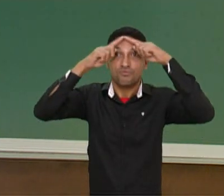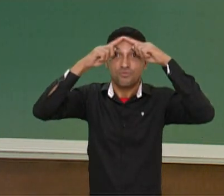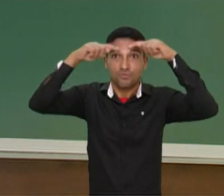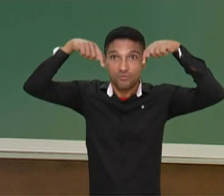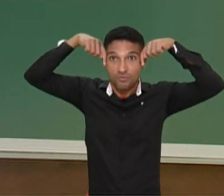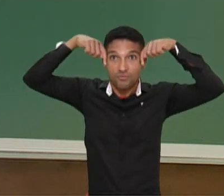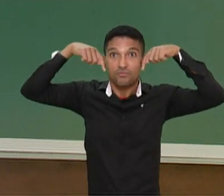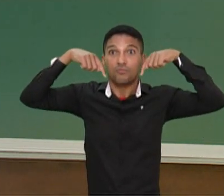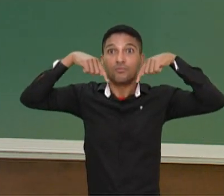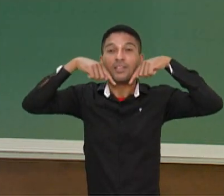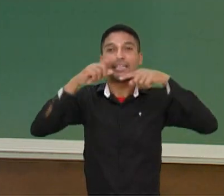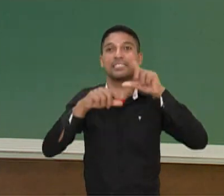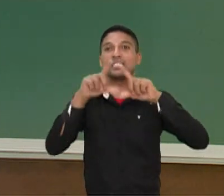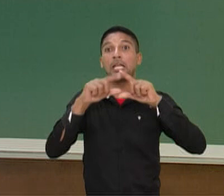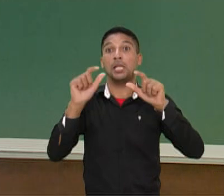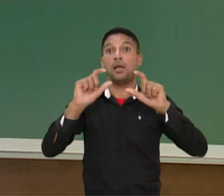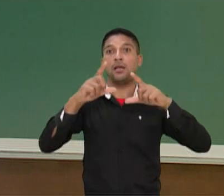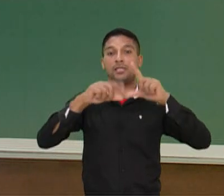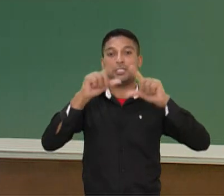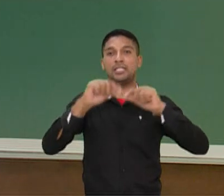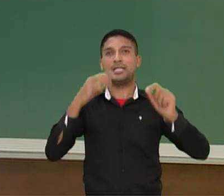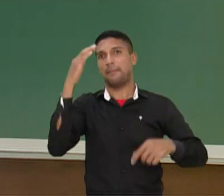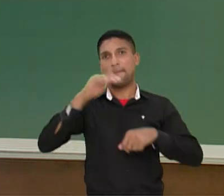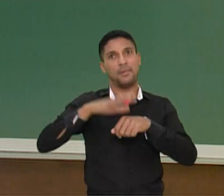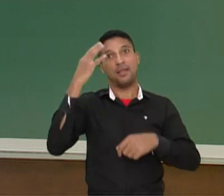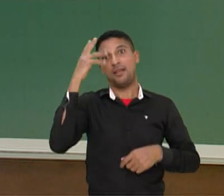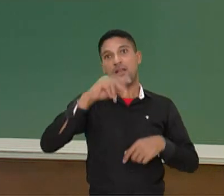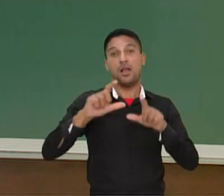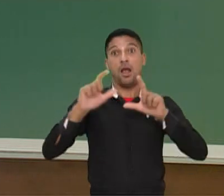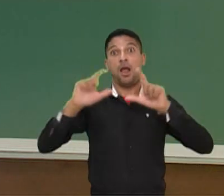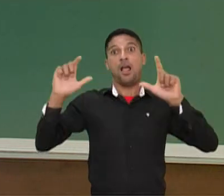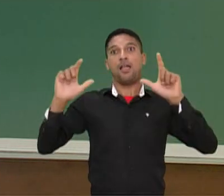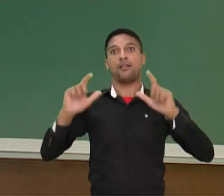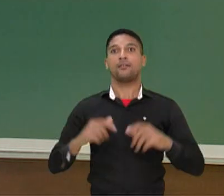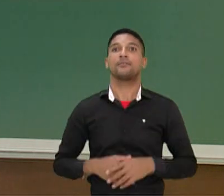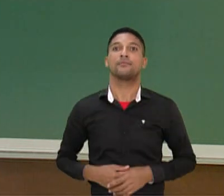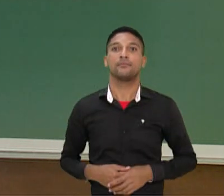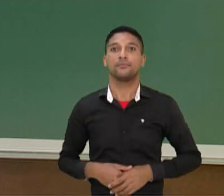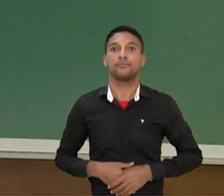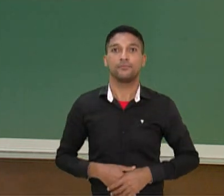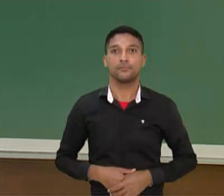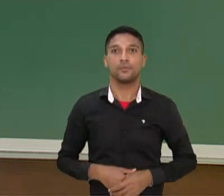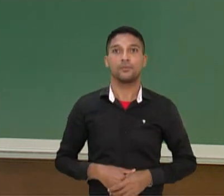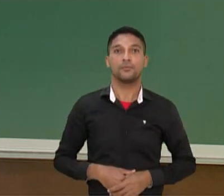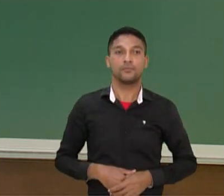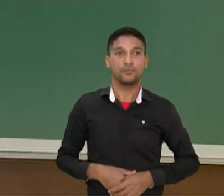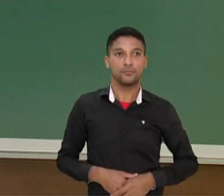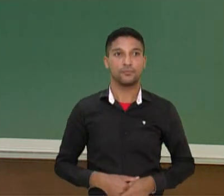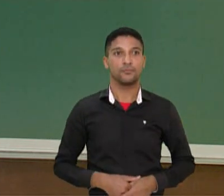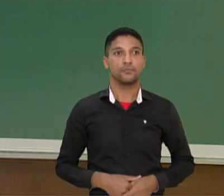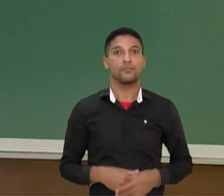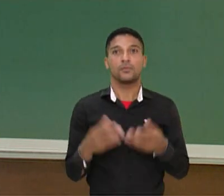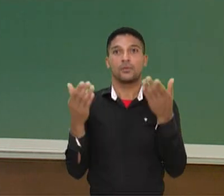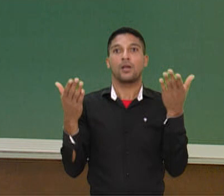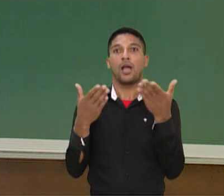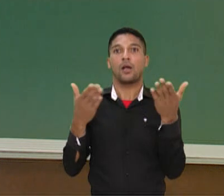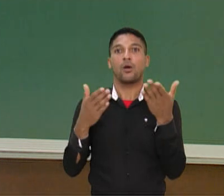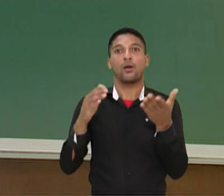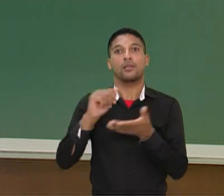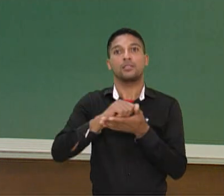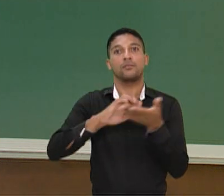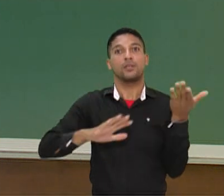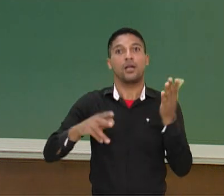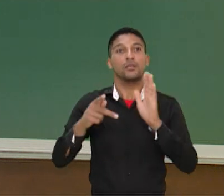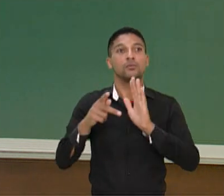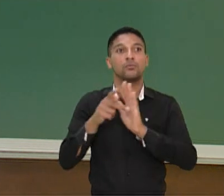pelas diagonais vai ficando cada vez mais lindo. Muito bem, agora um exercício lá da Saresp de São